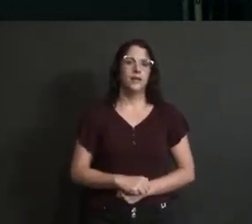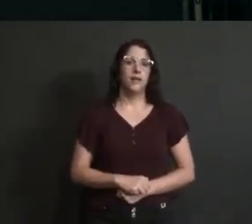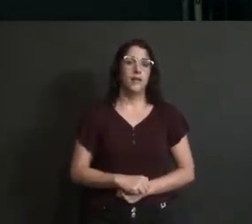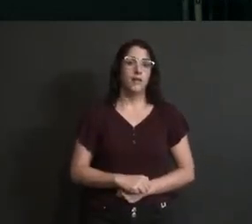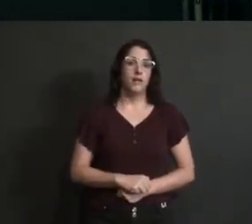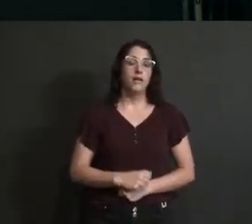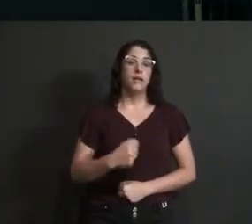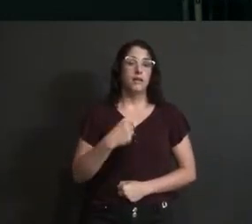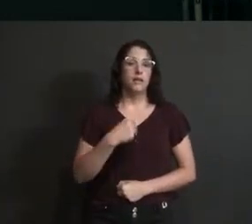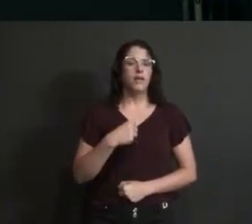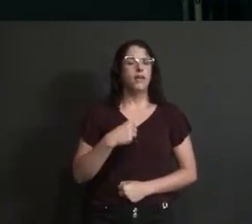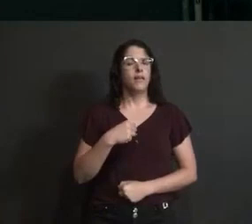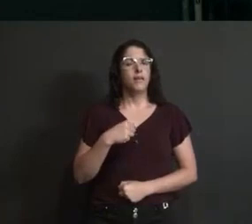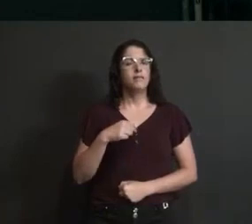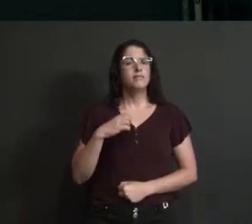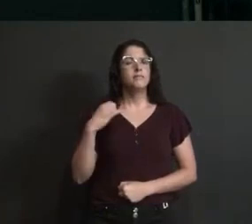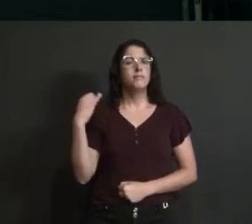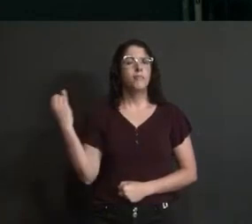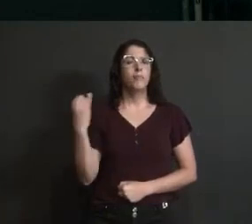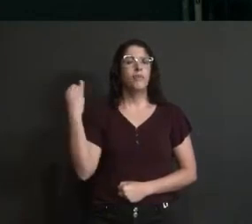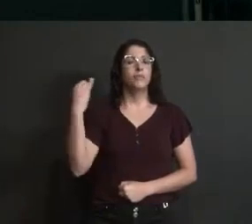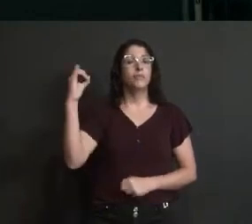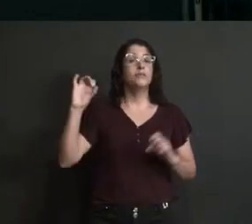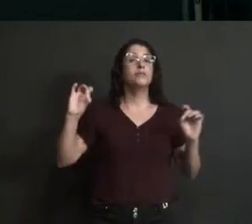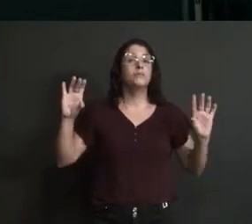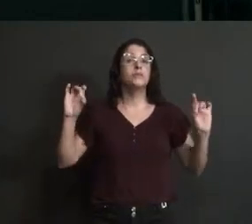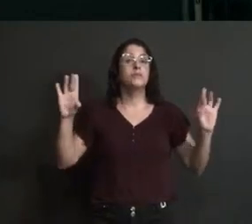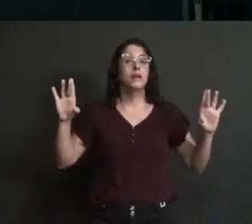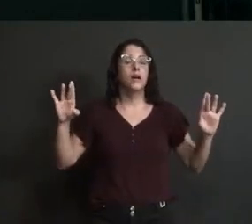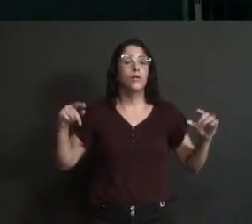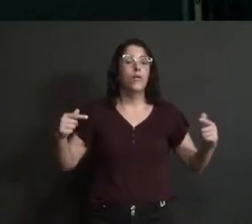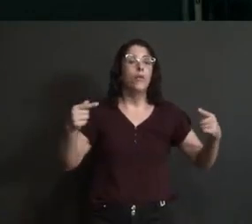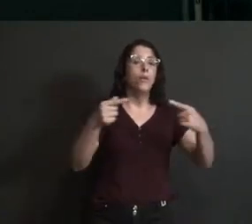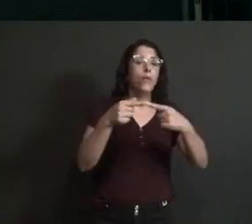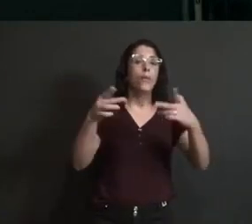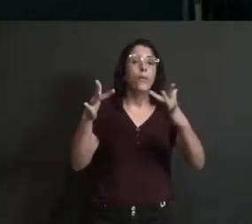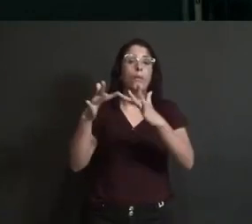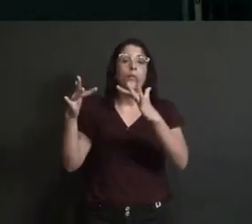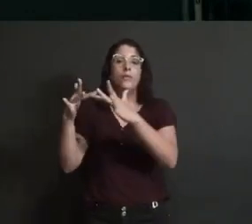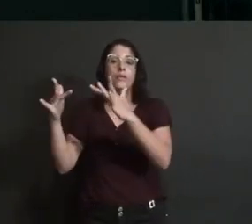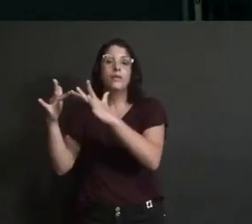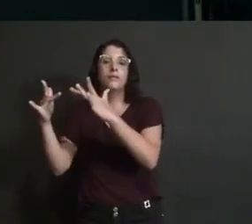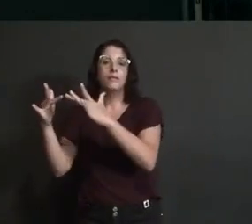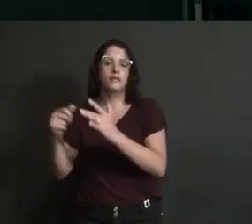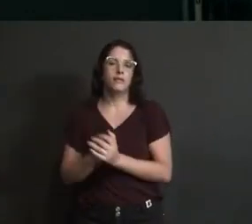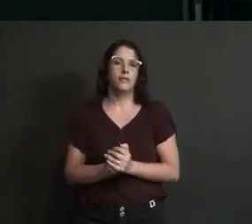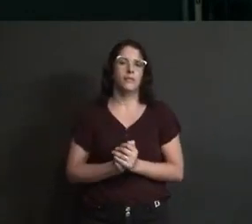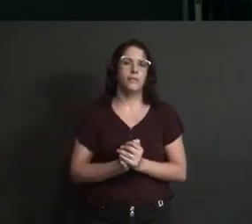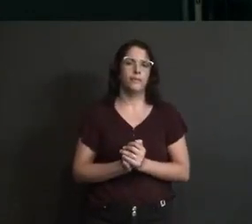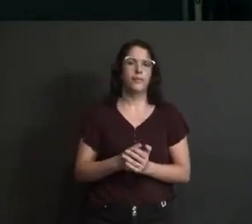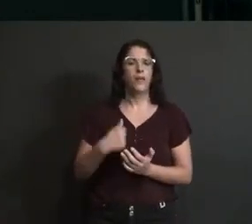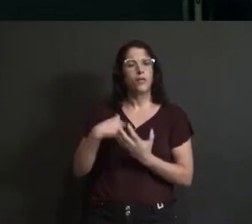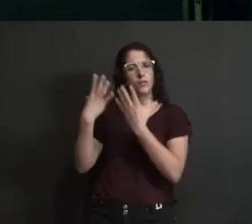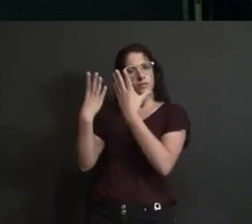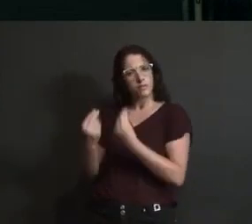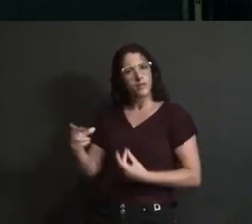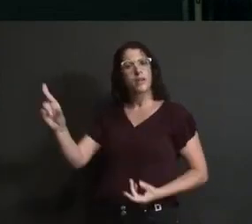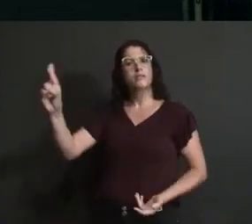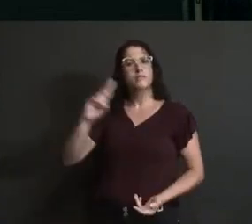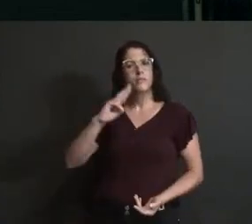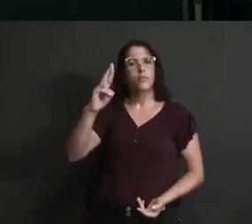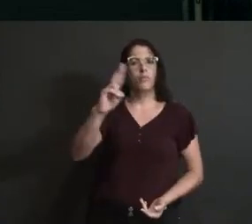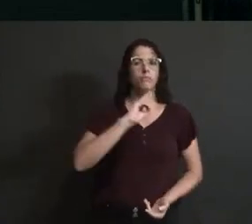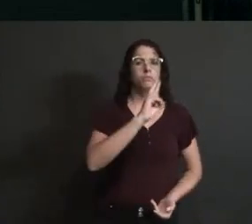conexões que o Senhor preparou naquele ambiente. A quantidade de respostas que